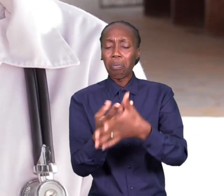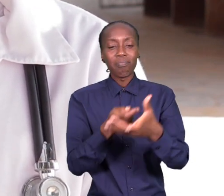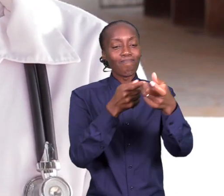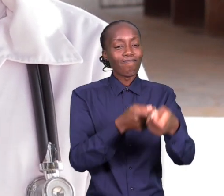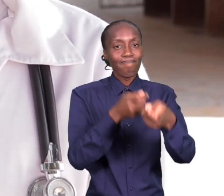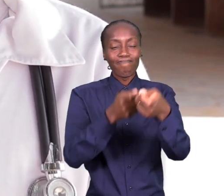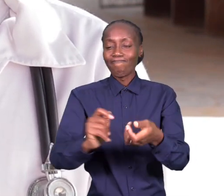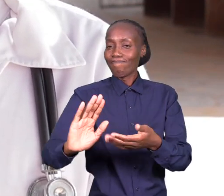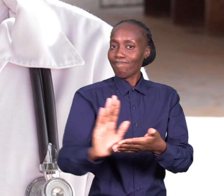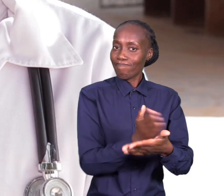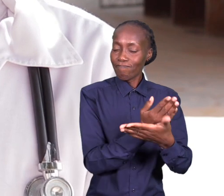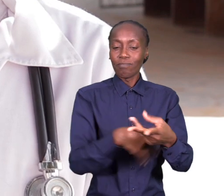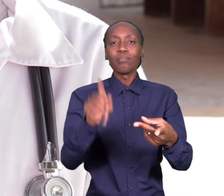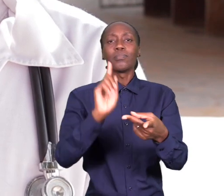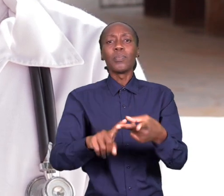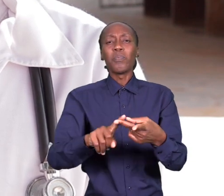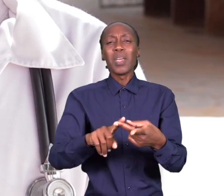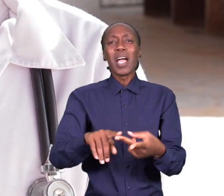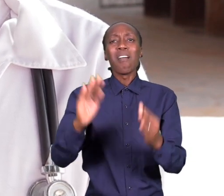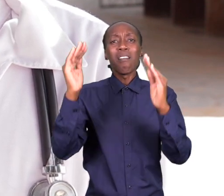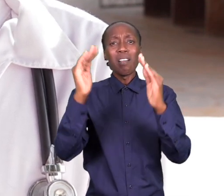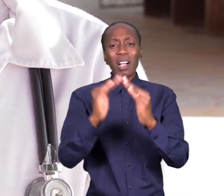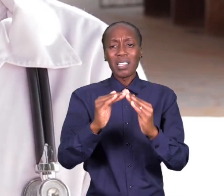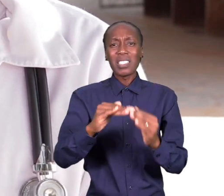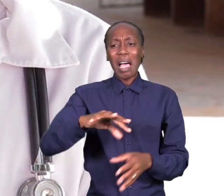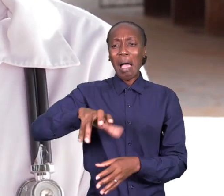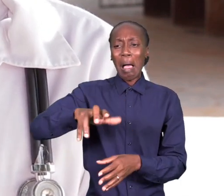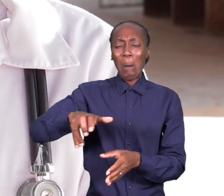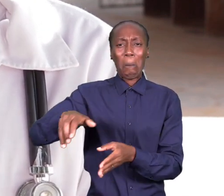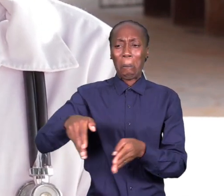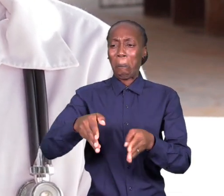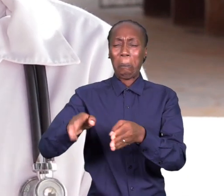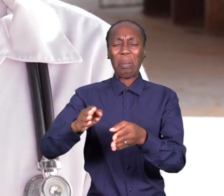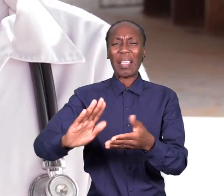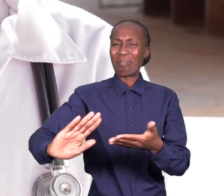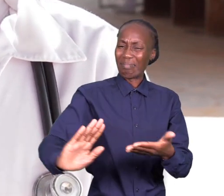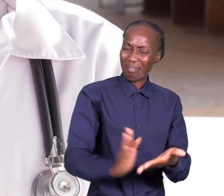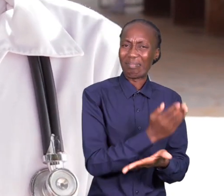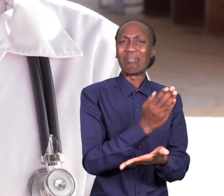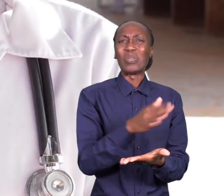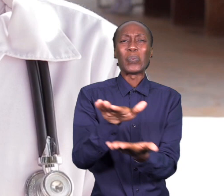volta, os charcos que estão nos nossos quintais ou próximos aos nossos quintais,